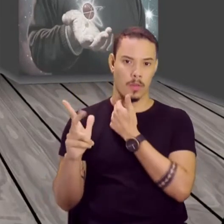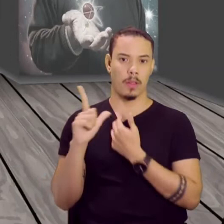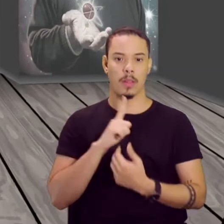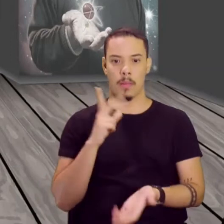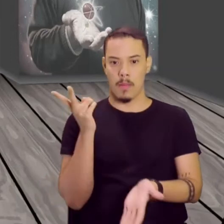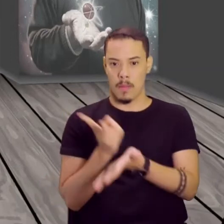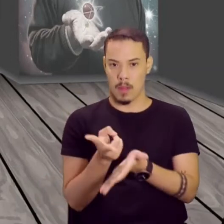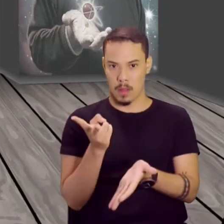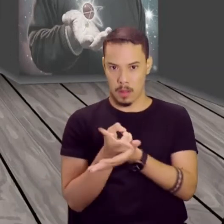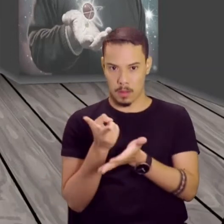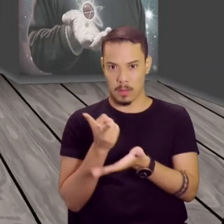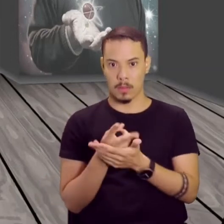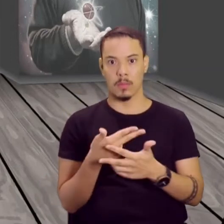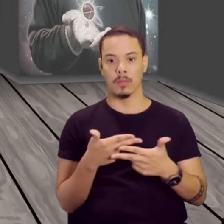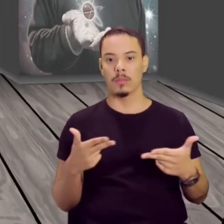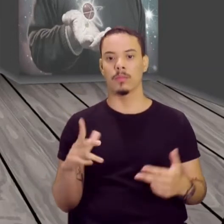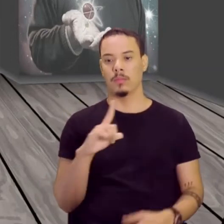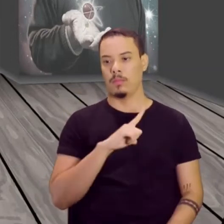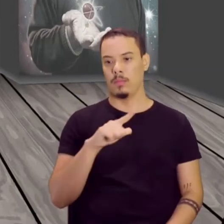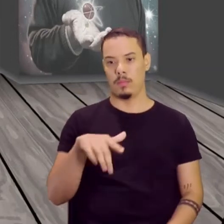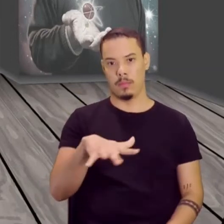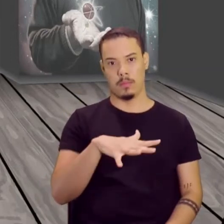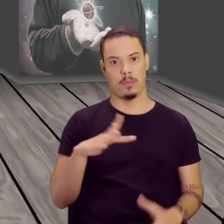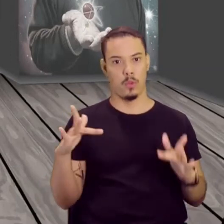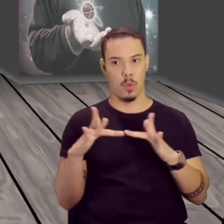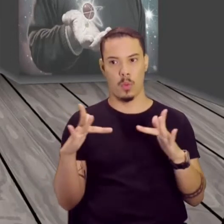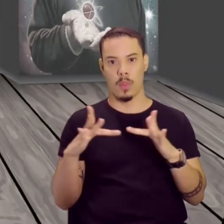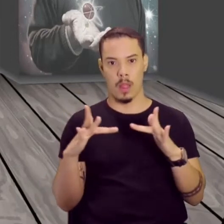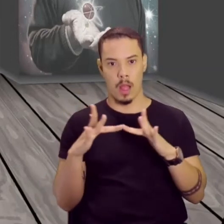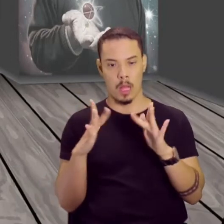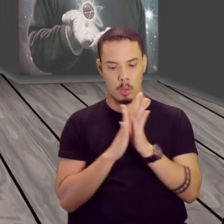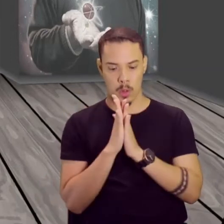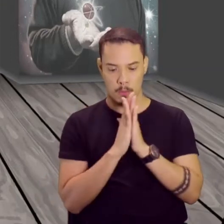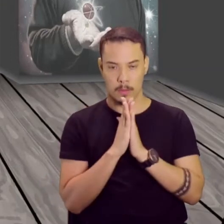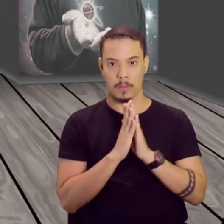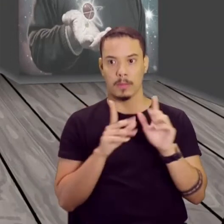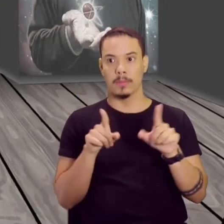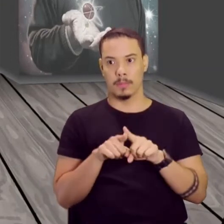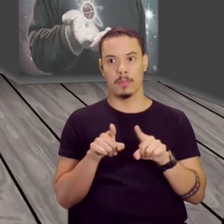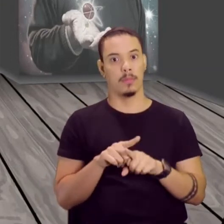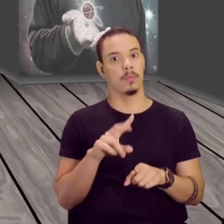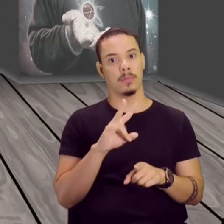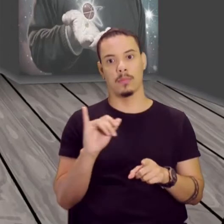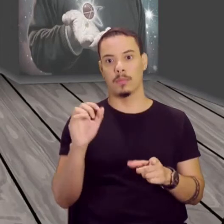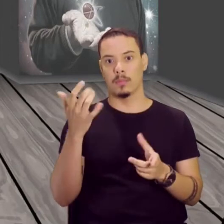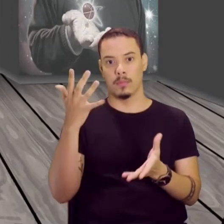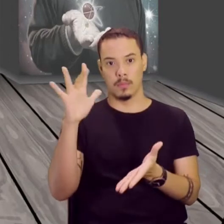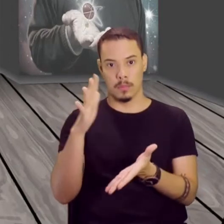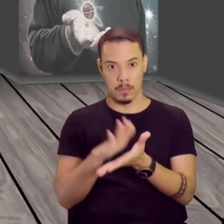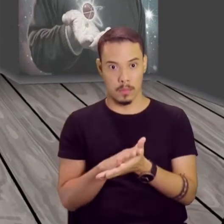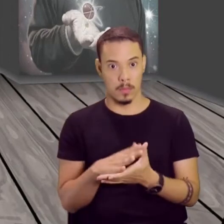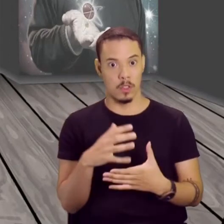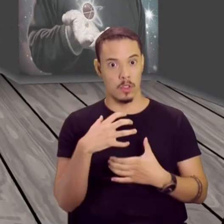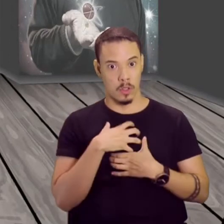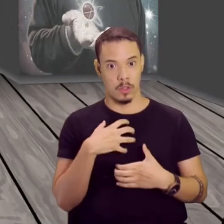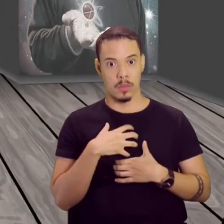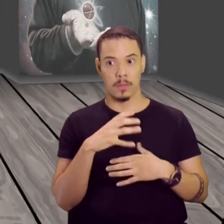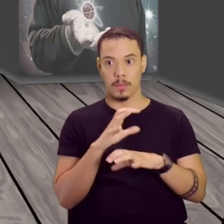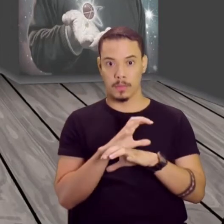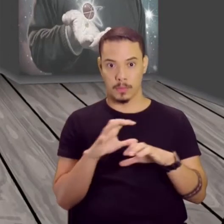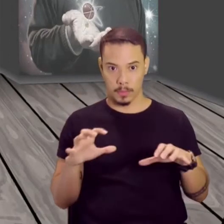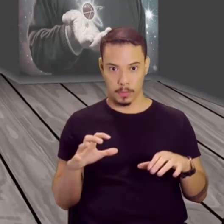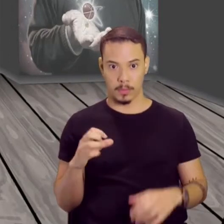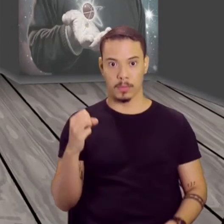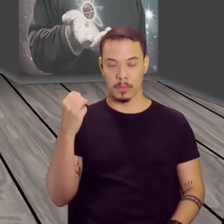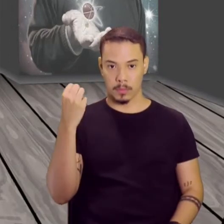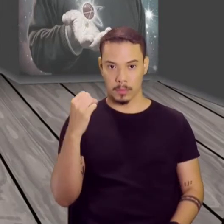mesmas dimensões, essa área de contato, né, Décio, mesmo com aqui, eles vão conseguir cair de maneira e se fizer uma distância